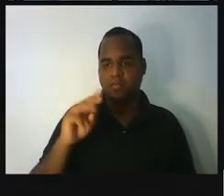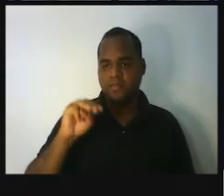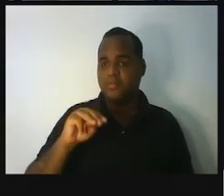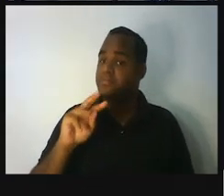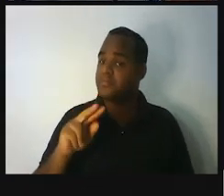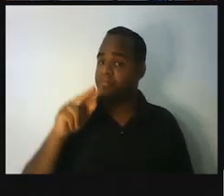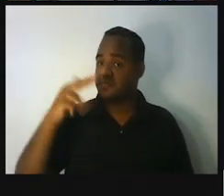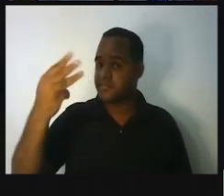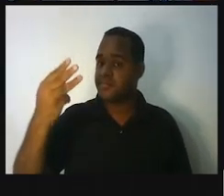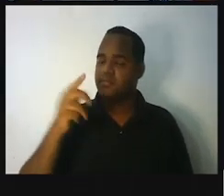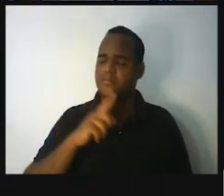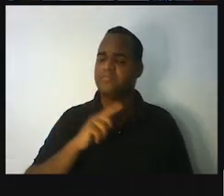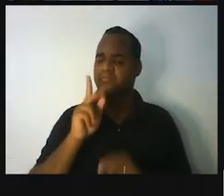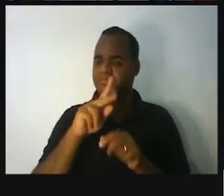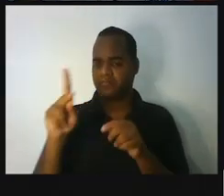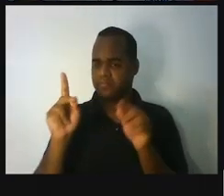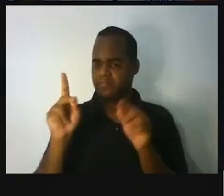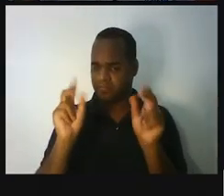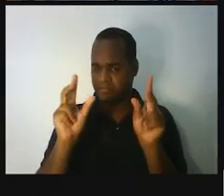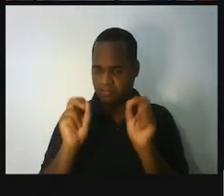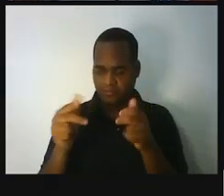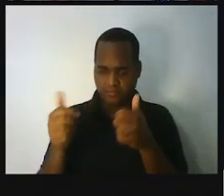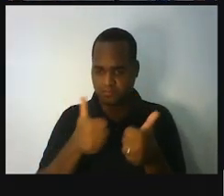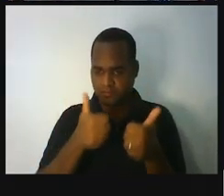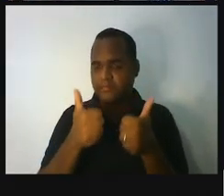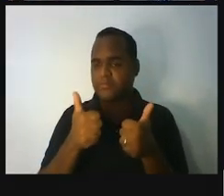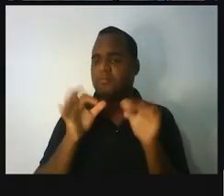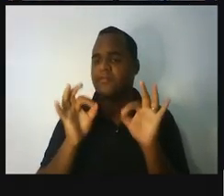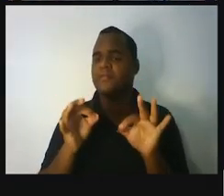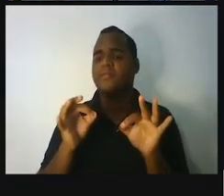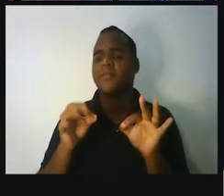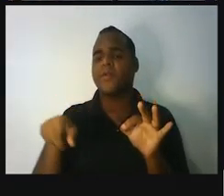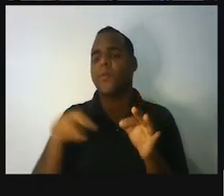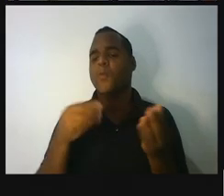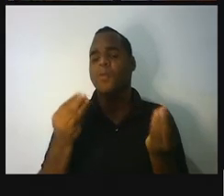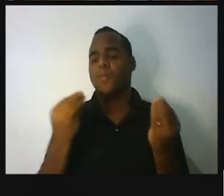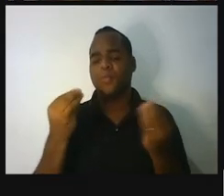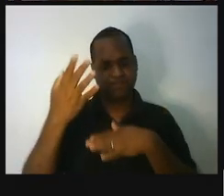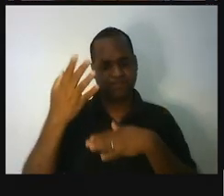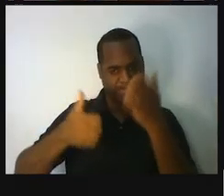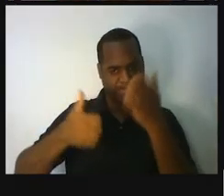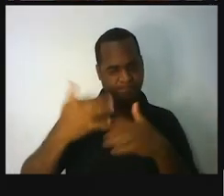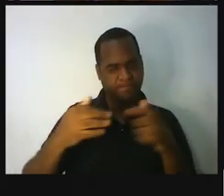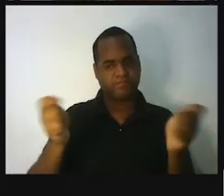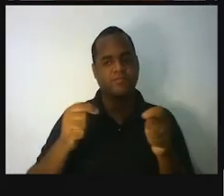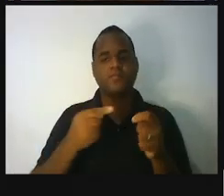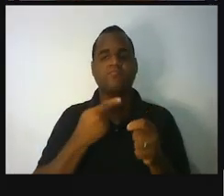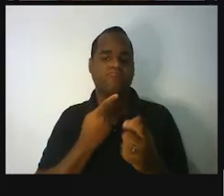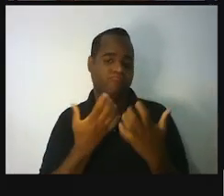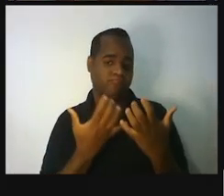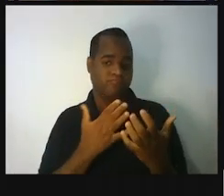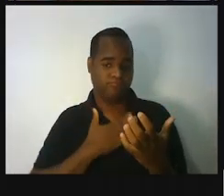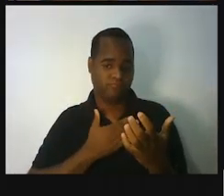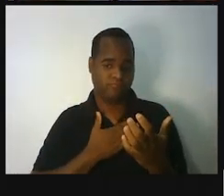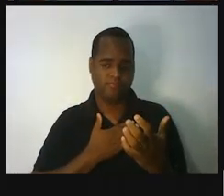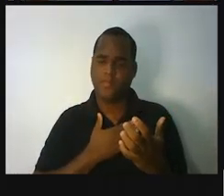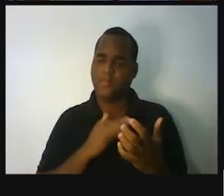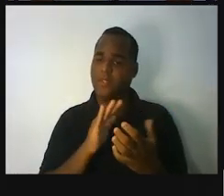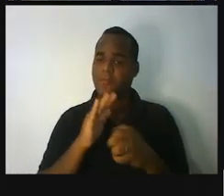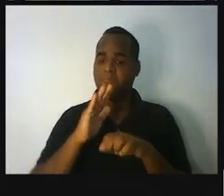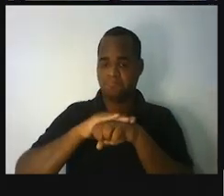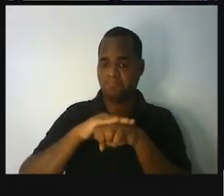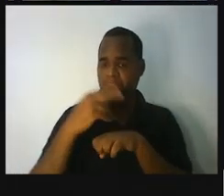professor? E como é que o senhor quer que a gente coloque? Não é como eu quero, é